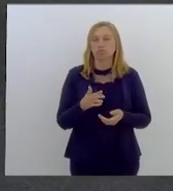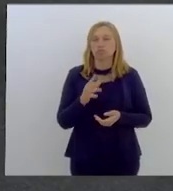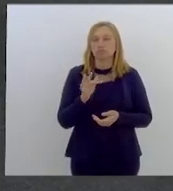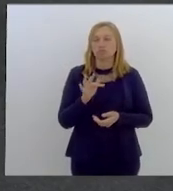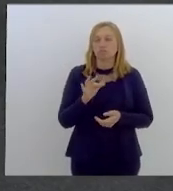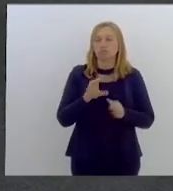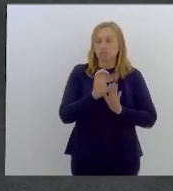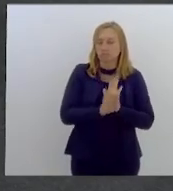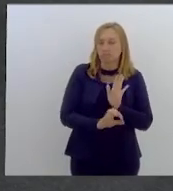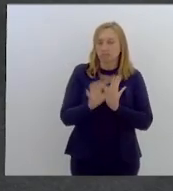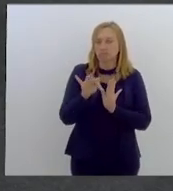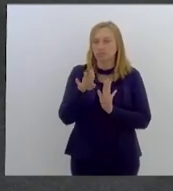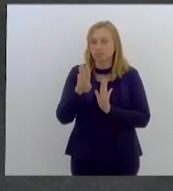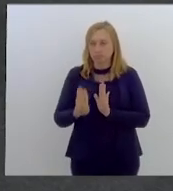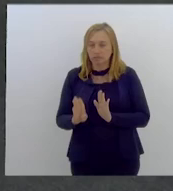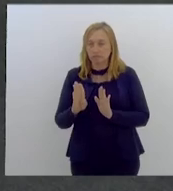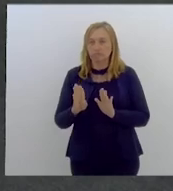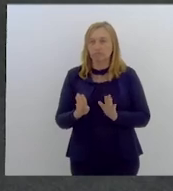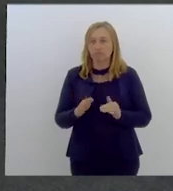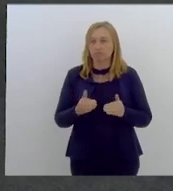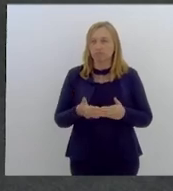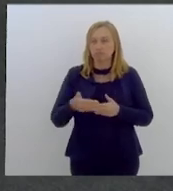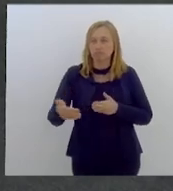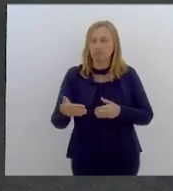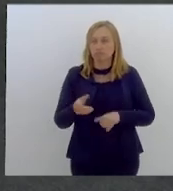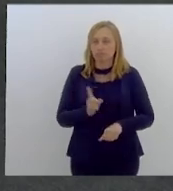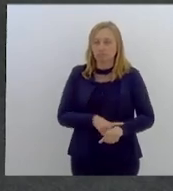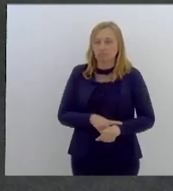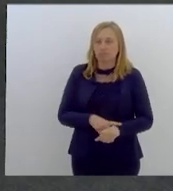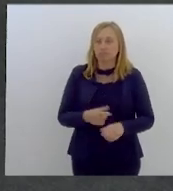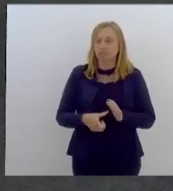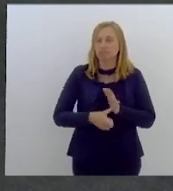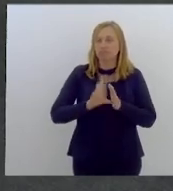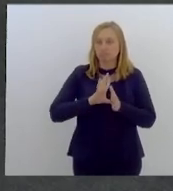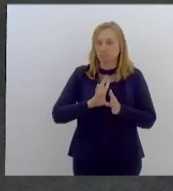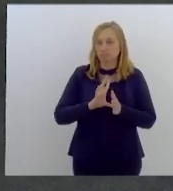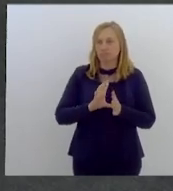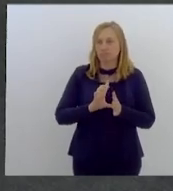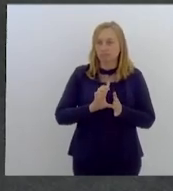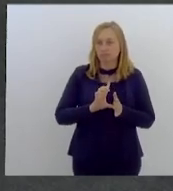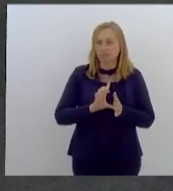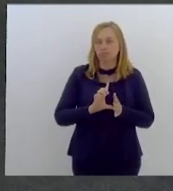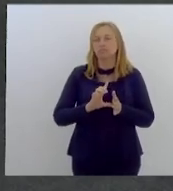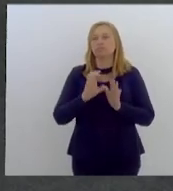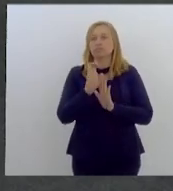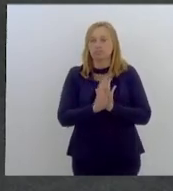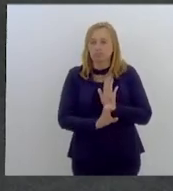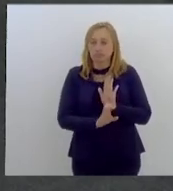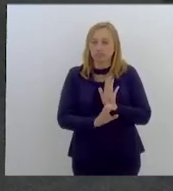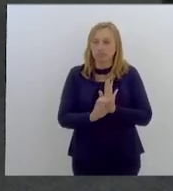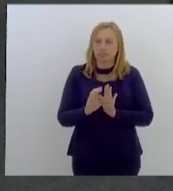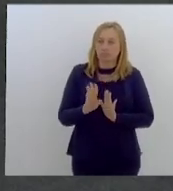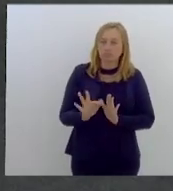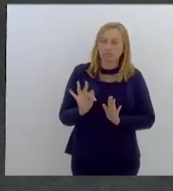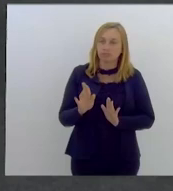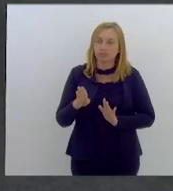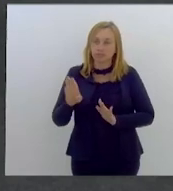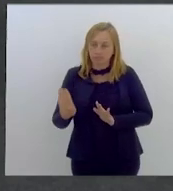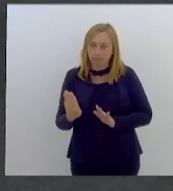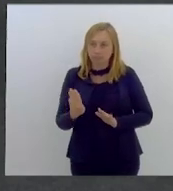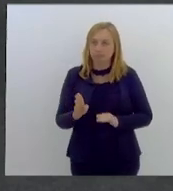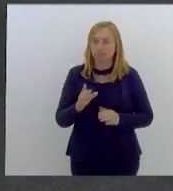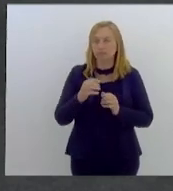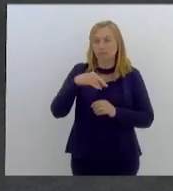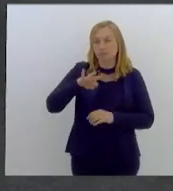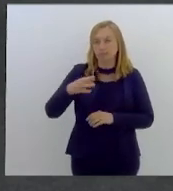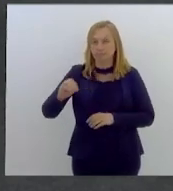promulgada. E pior do que isso, antes da promulgação da emenda constitucional do Fundeb, em maio do ano anterior, de